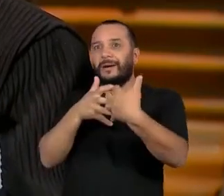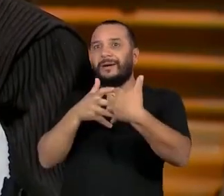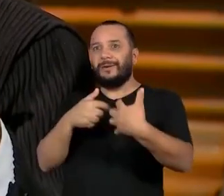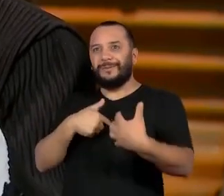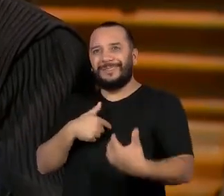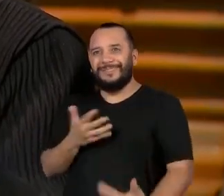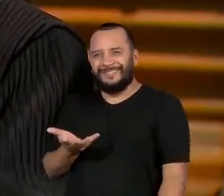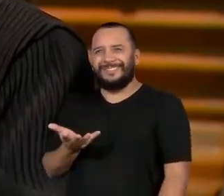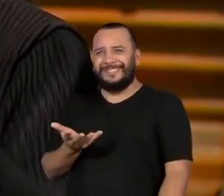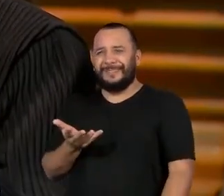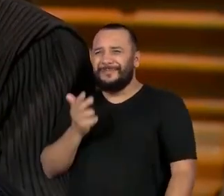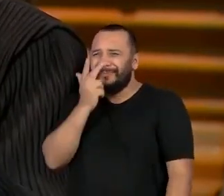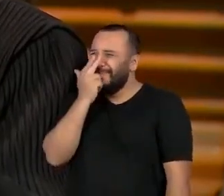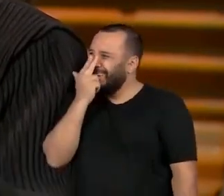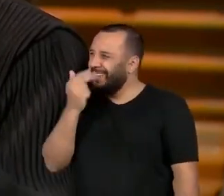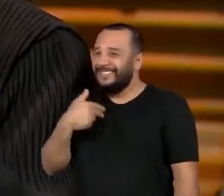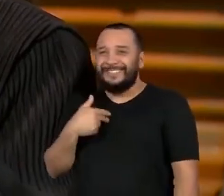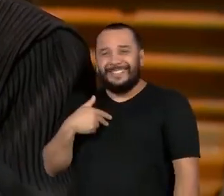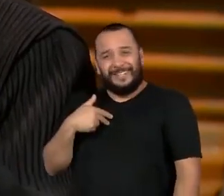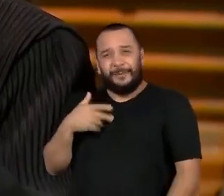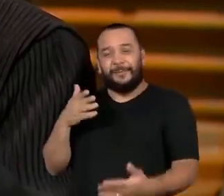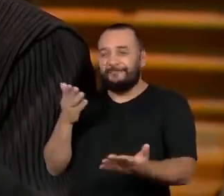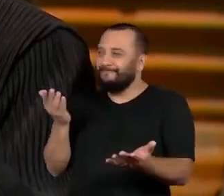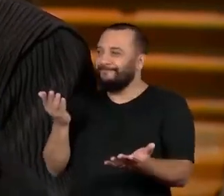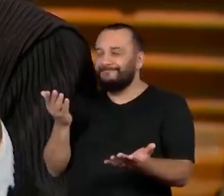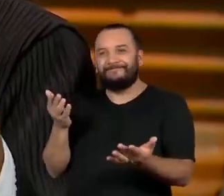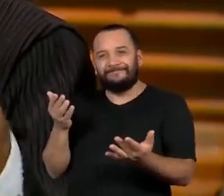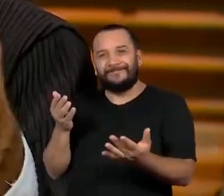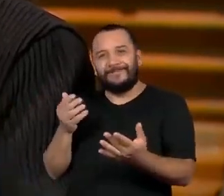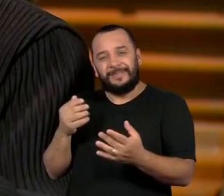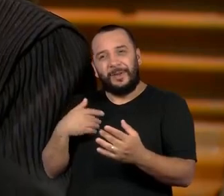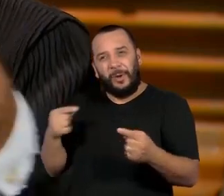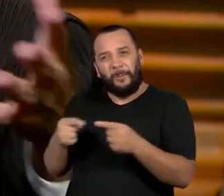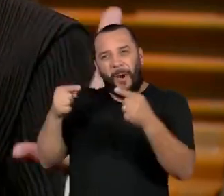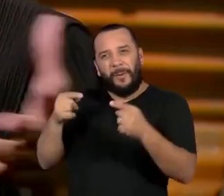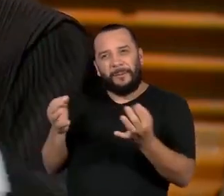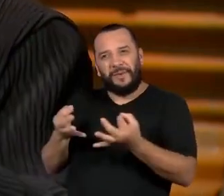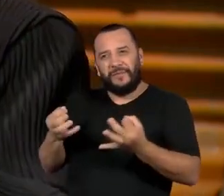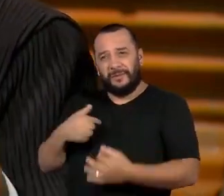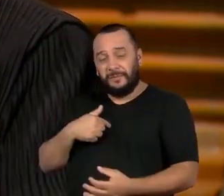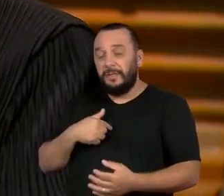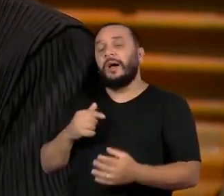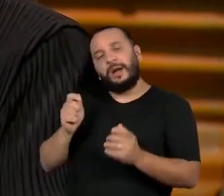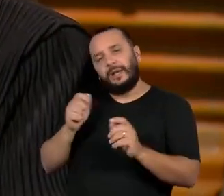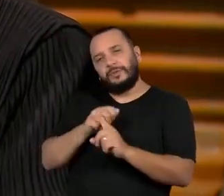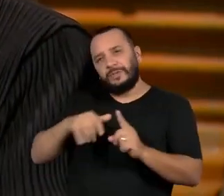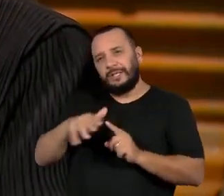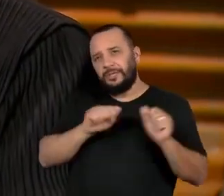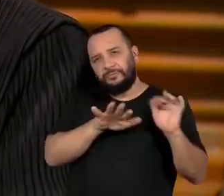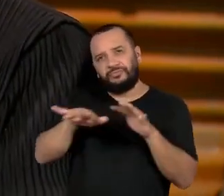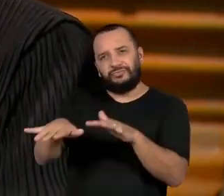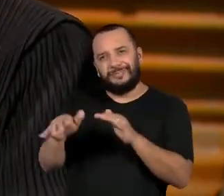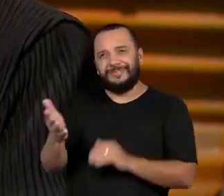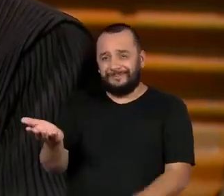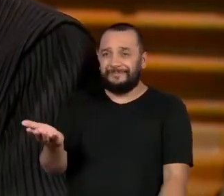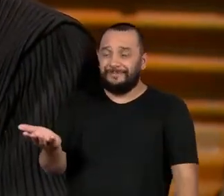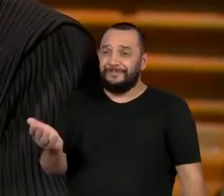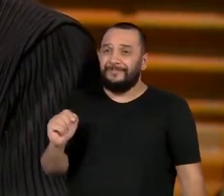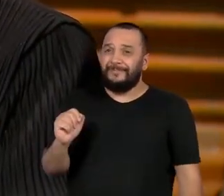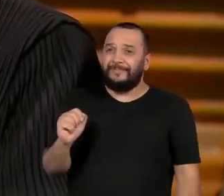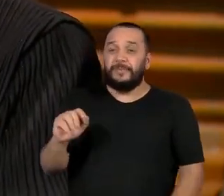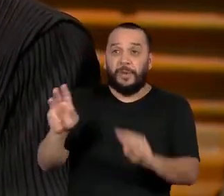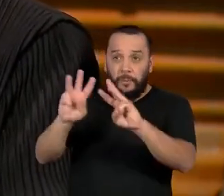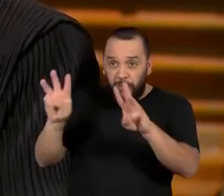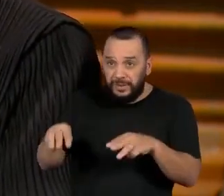dentro de alguma forma, te faz se sentir partícipe daquilo, muda a maneira como uma sociedade se organiza em torno daquele espaço. Museus são